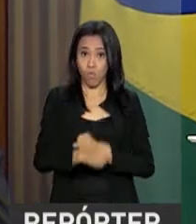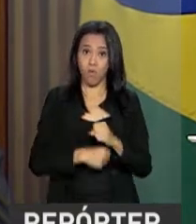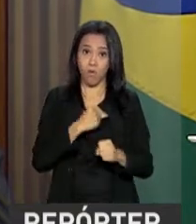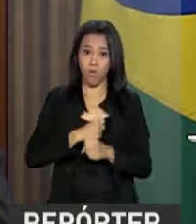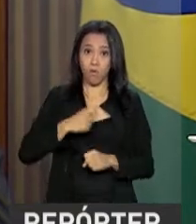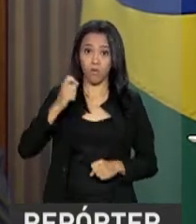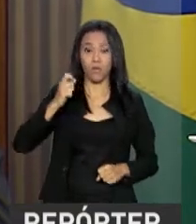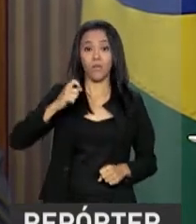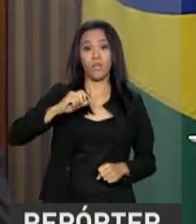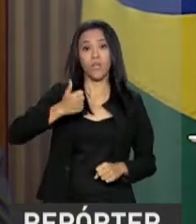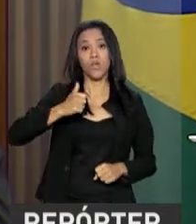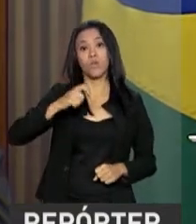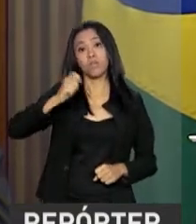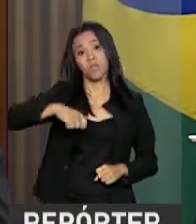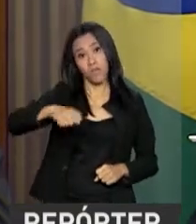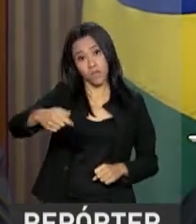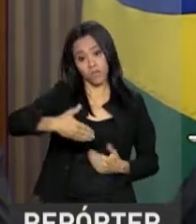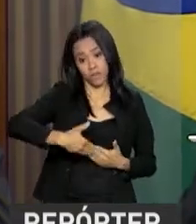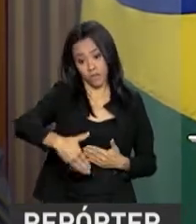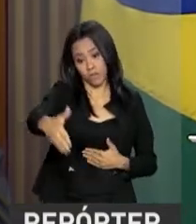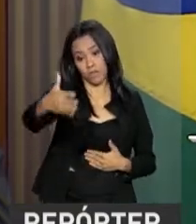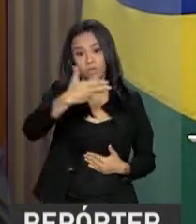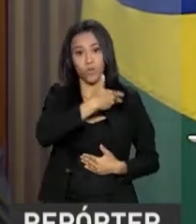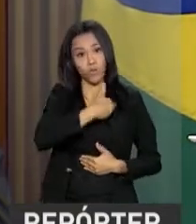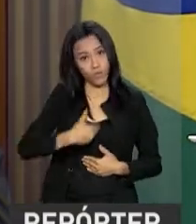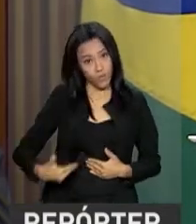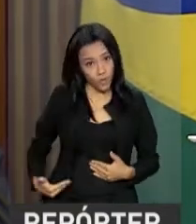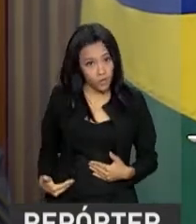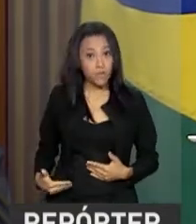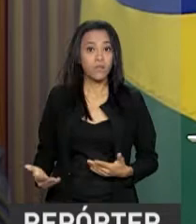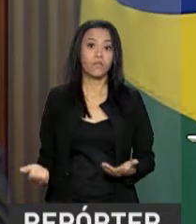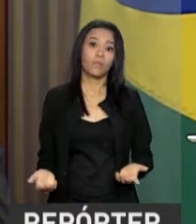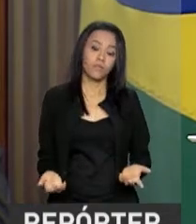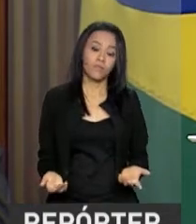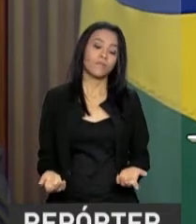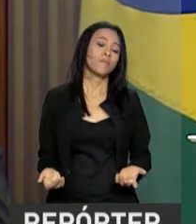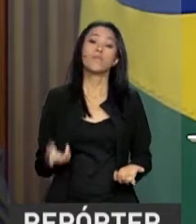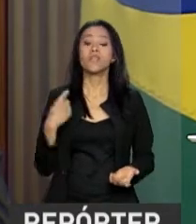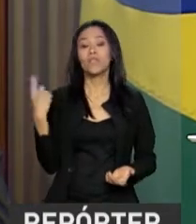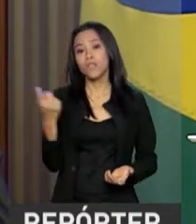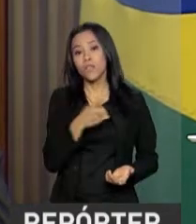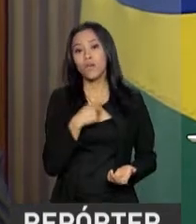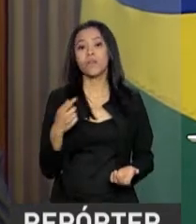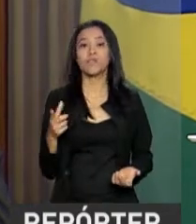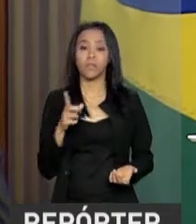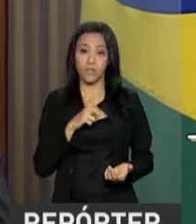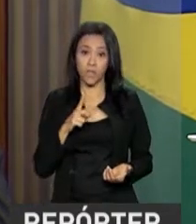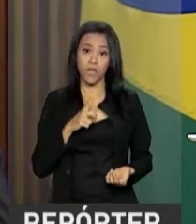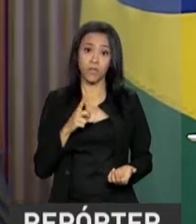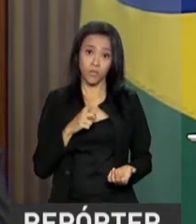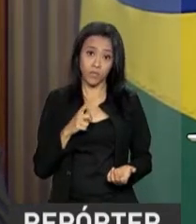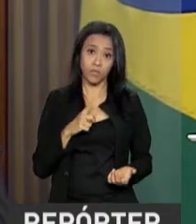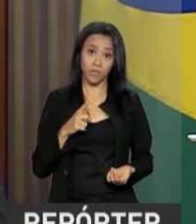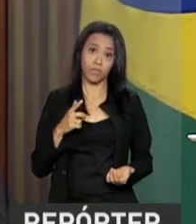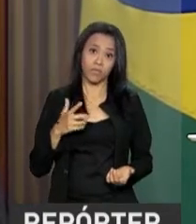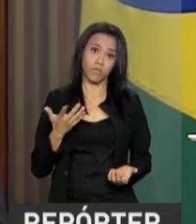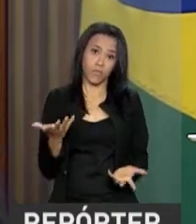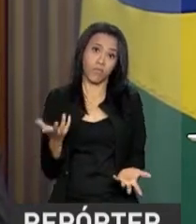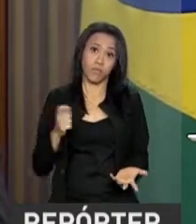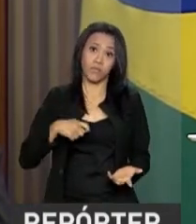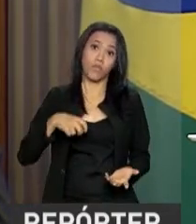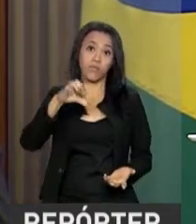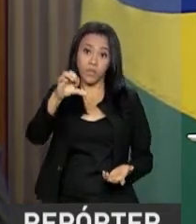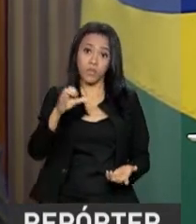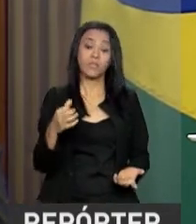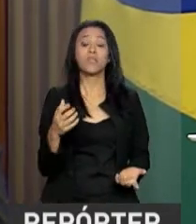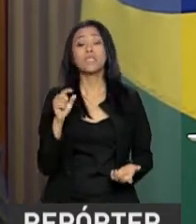governo e na verdade nós temos praticamente de mais nove meses de governo o que significa